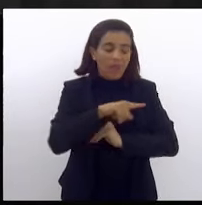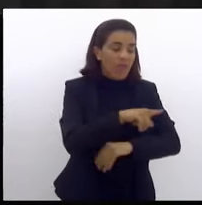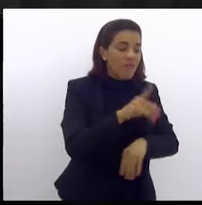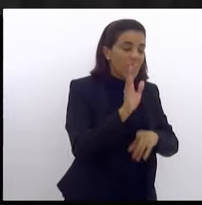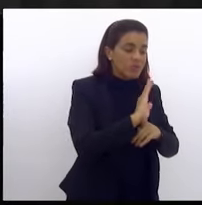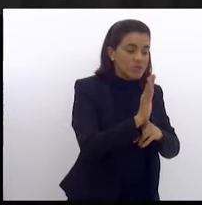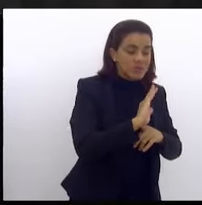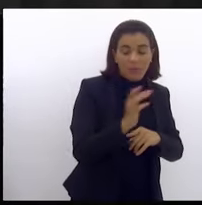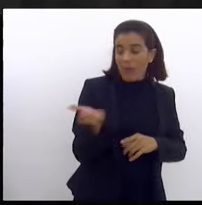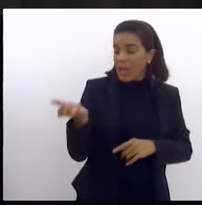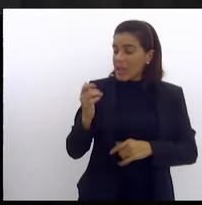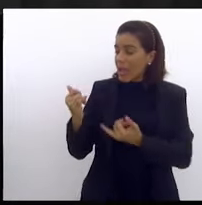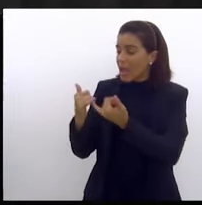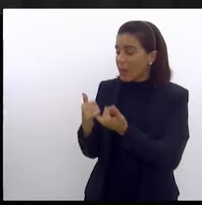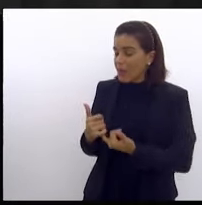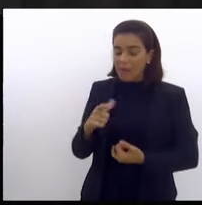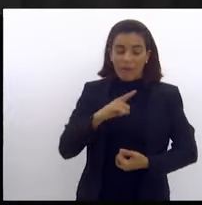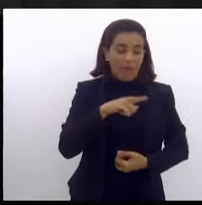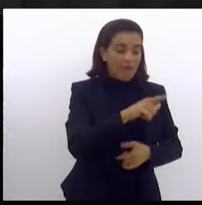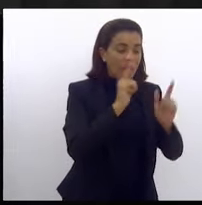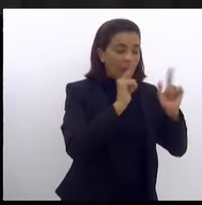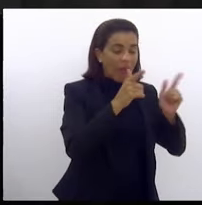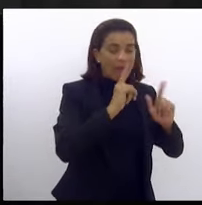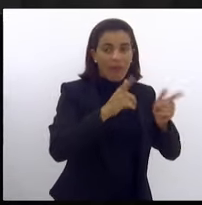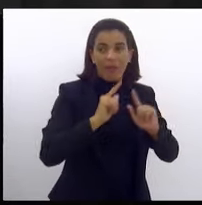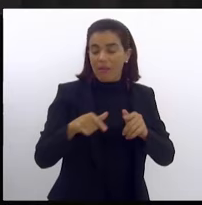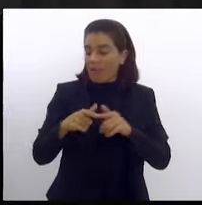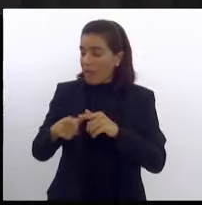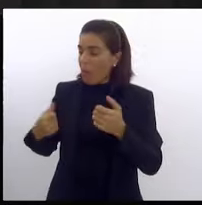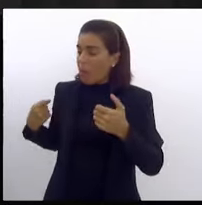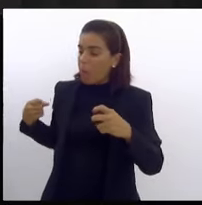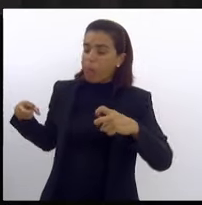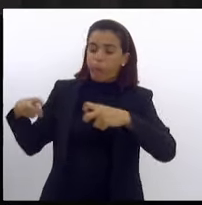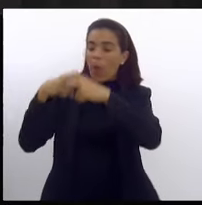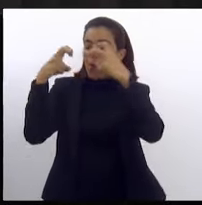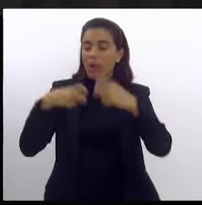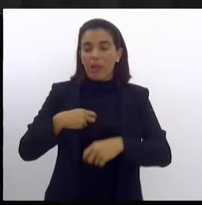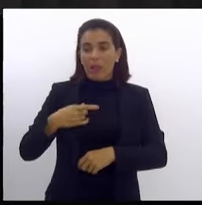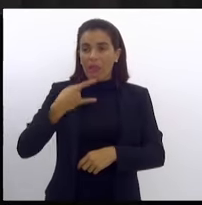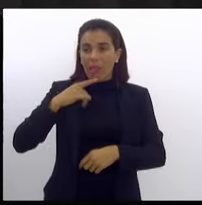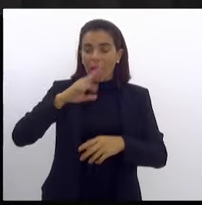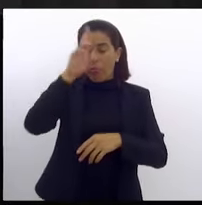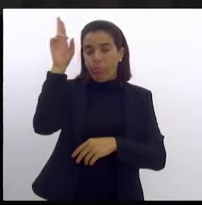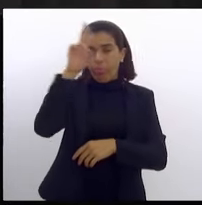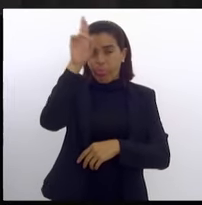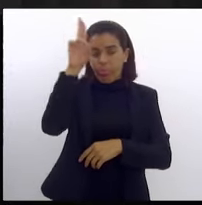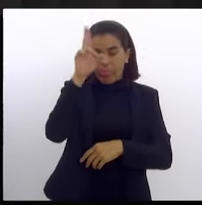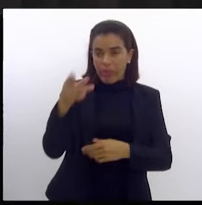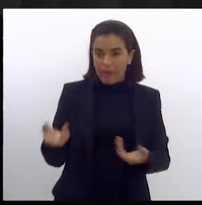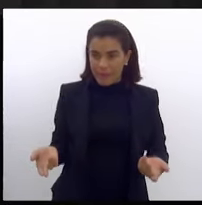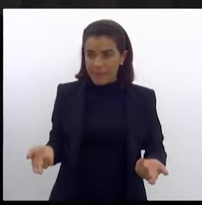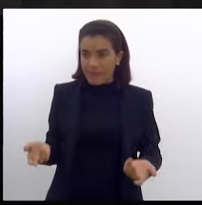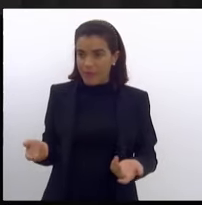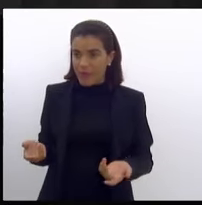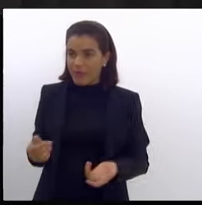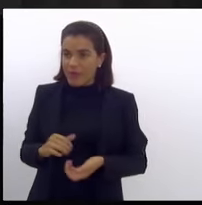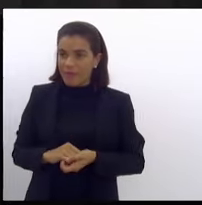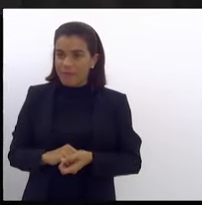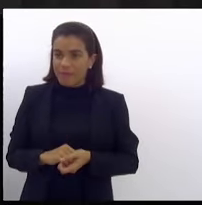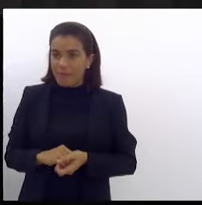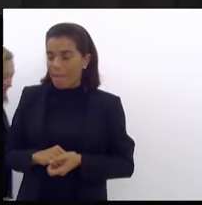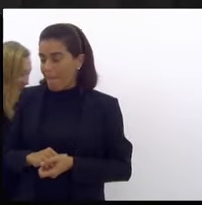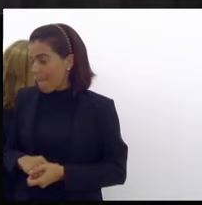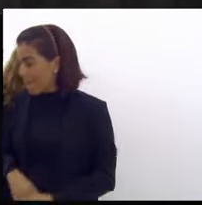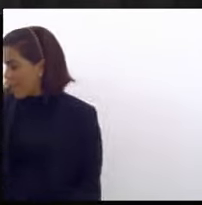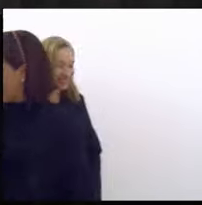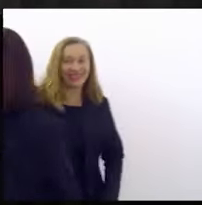cinema, quem tem amante, quem vai para a farra, quem bate carro, quem enche a cara, quem toca sirene. Aí vai essa merda vai